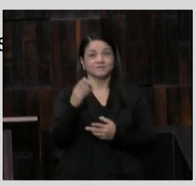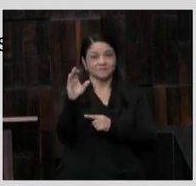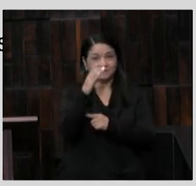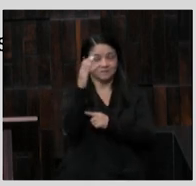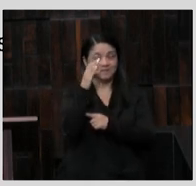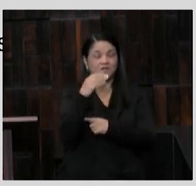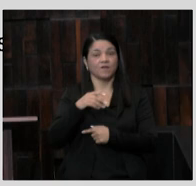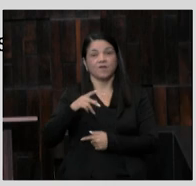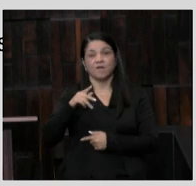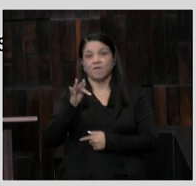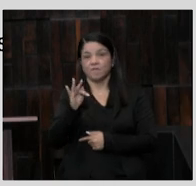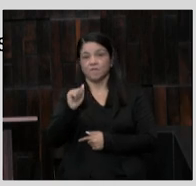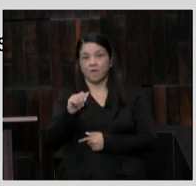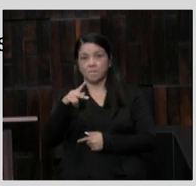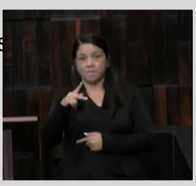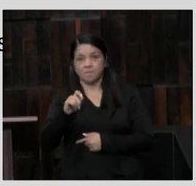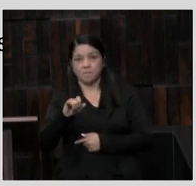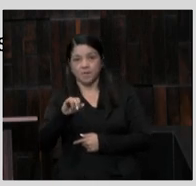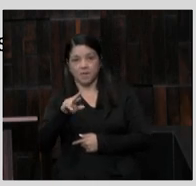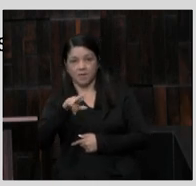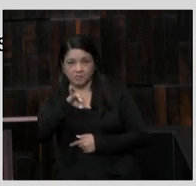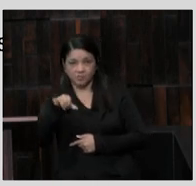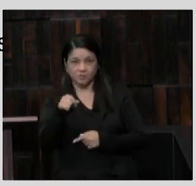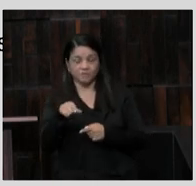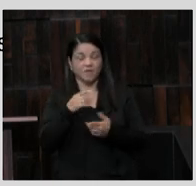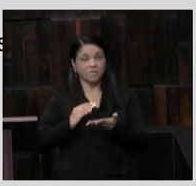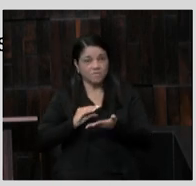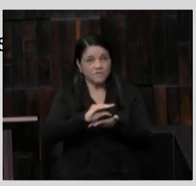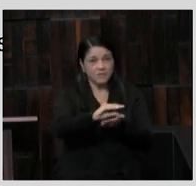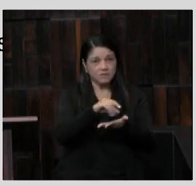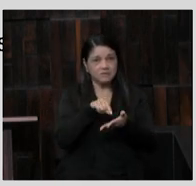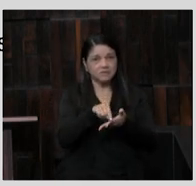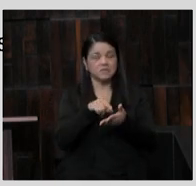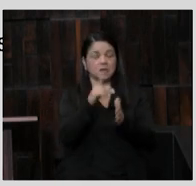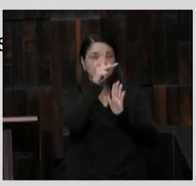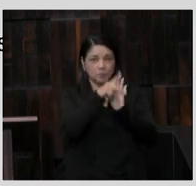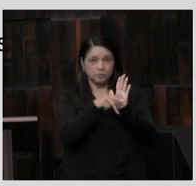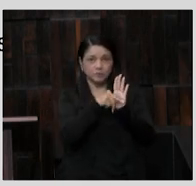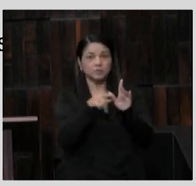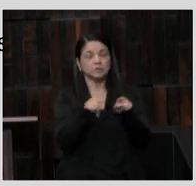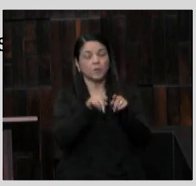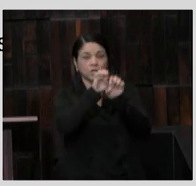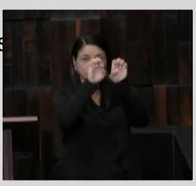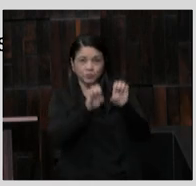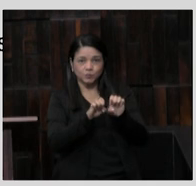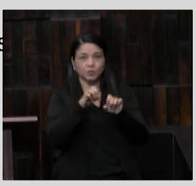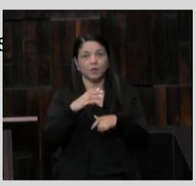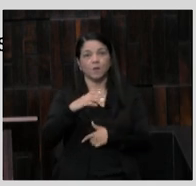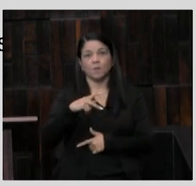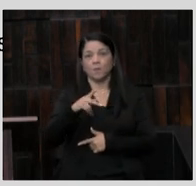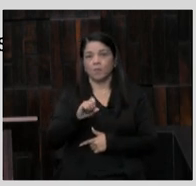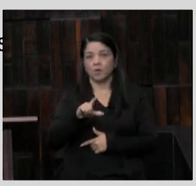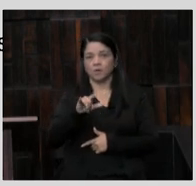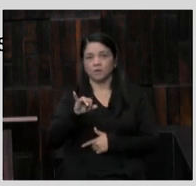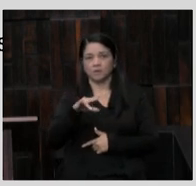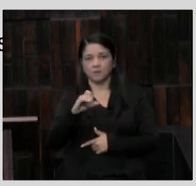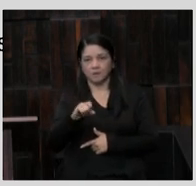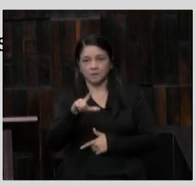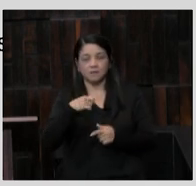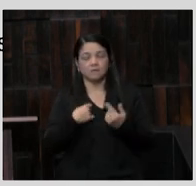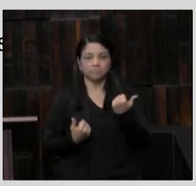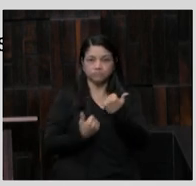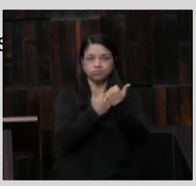financia esse projeto, além de toda a estrutura que a Policlínica, né, a direção da Policlínica vem dando de aporte para a